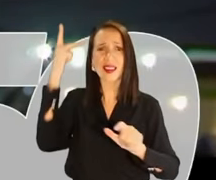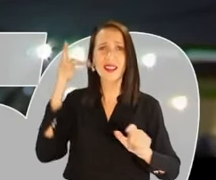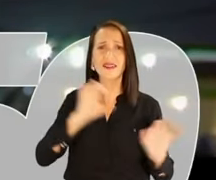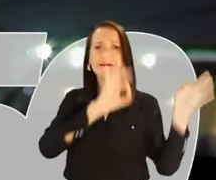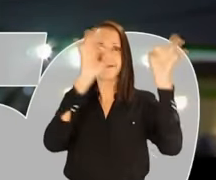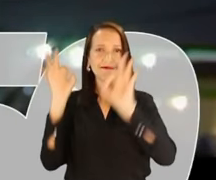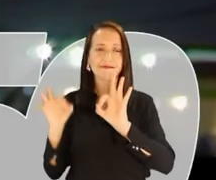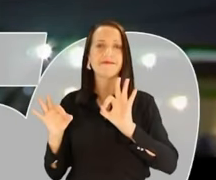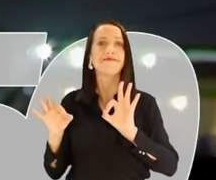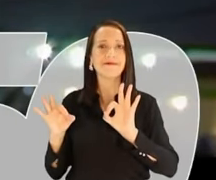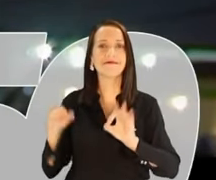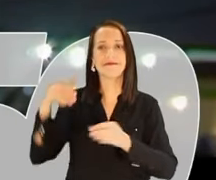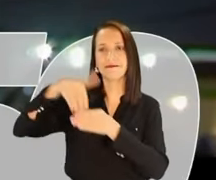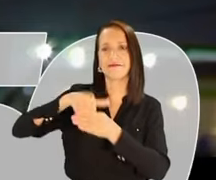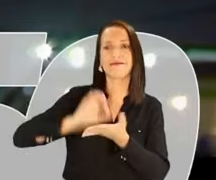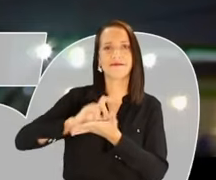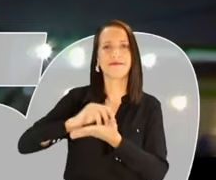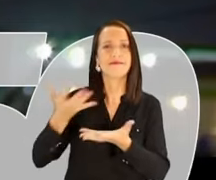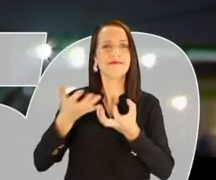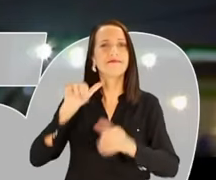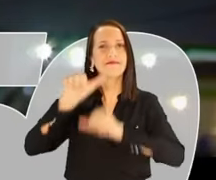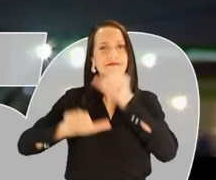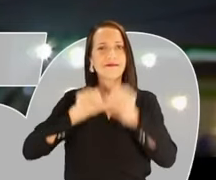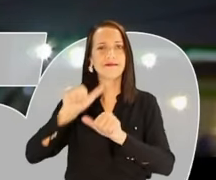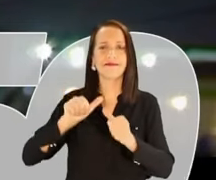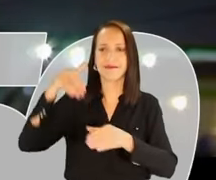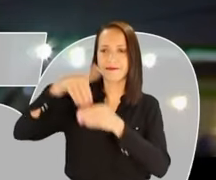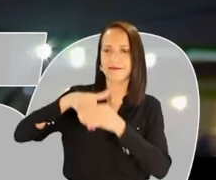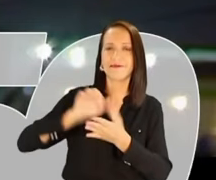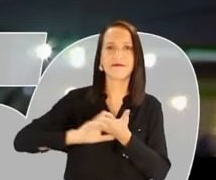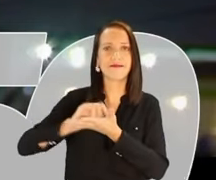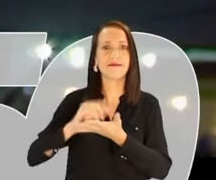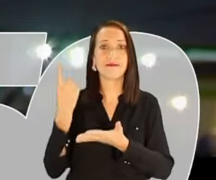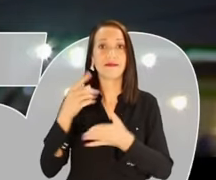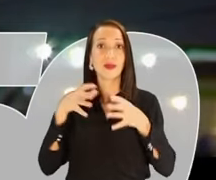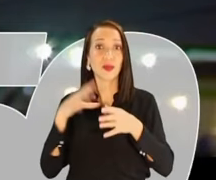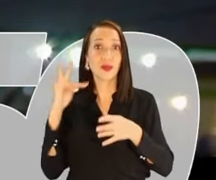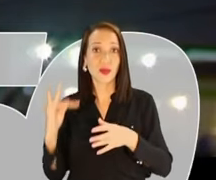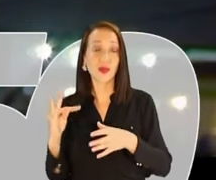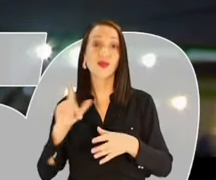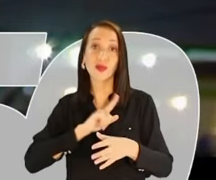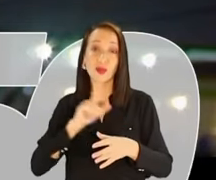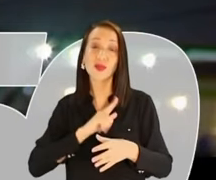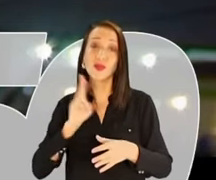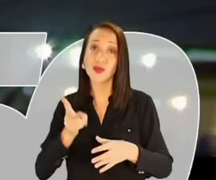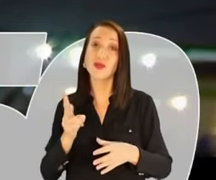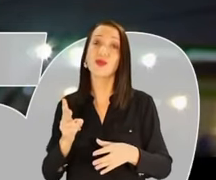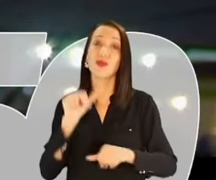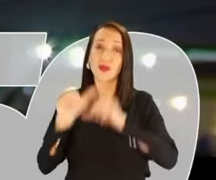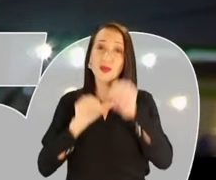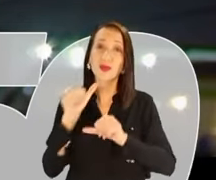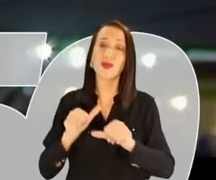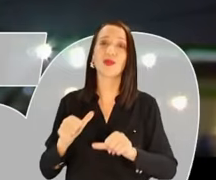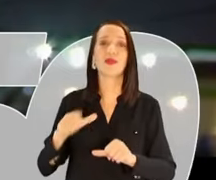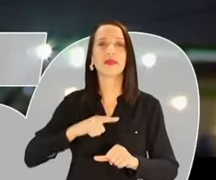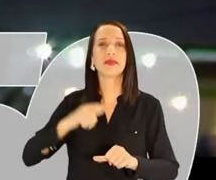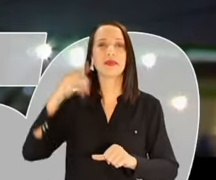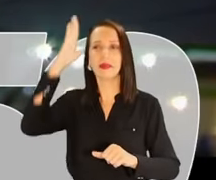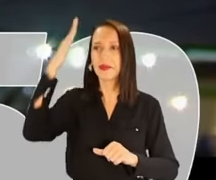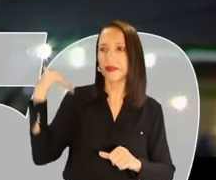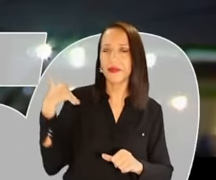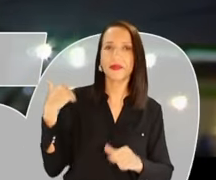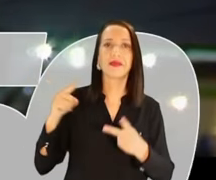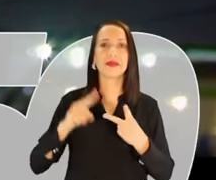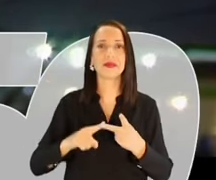estão acompanhando essa eleição querem a mudança e votaram no primeiro turno pela mudança. Mesmo votando na Tabata, que me apoiou, no Datena,